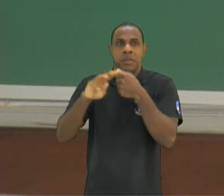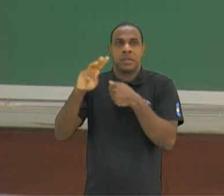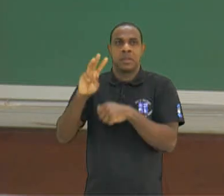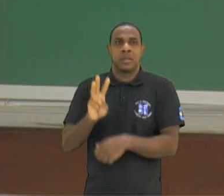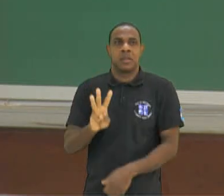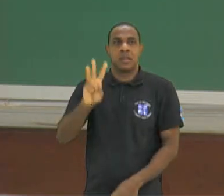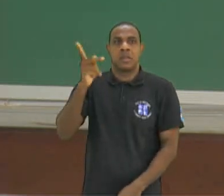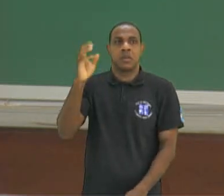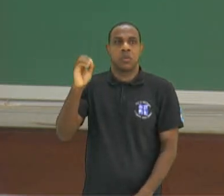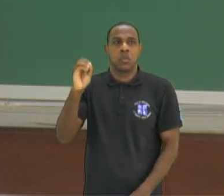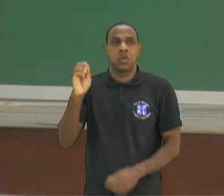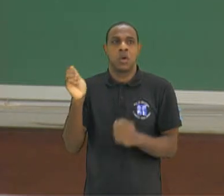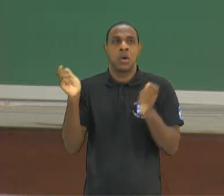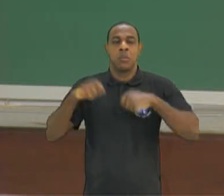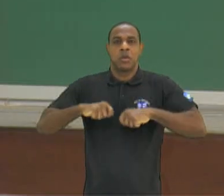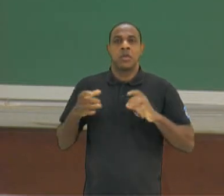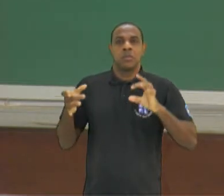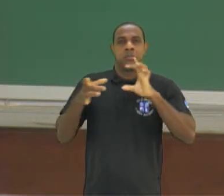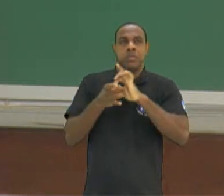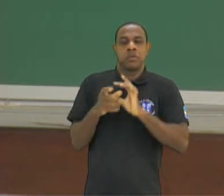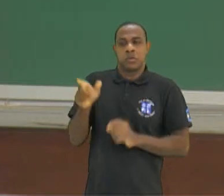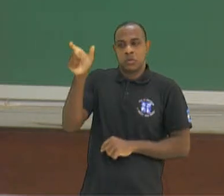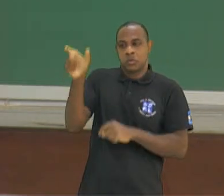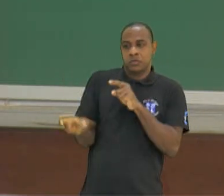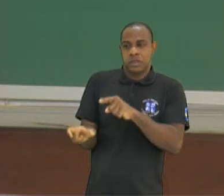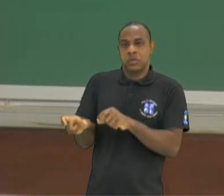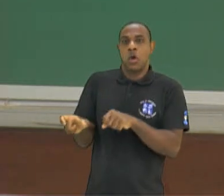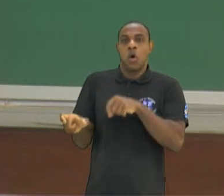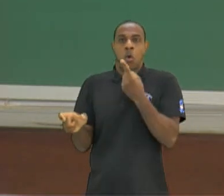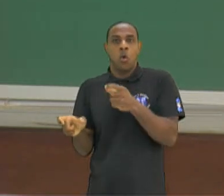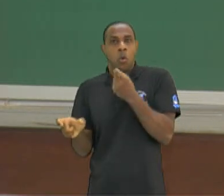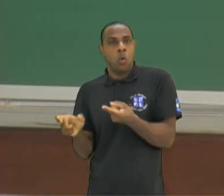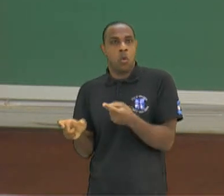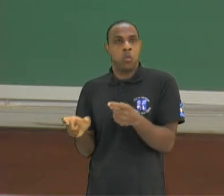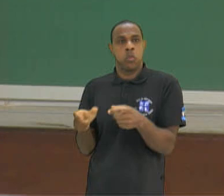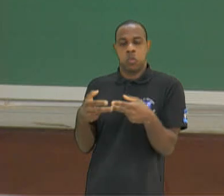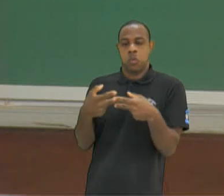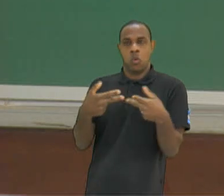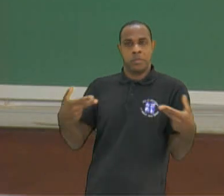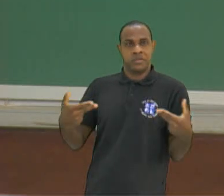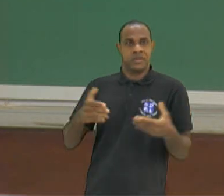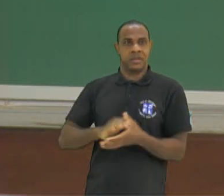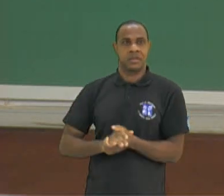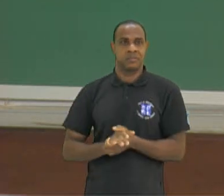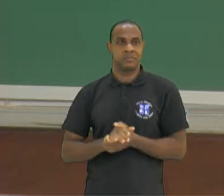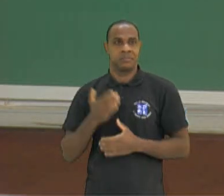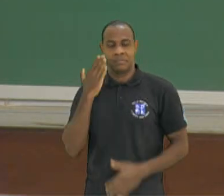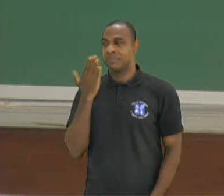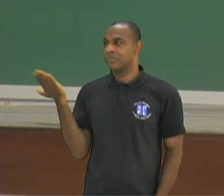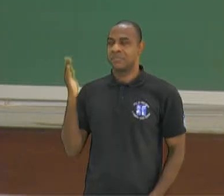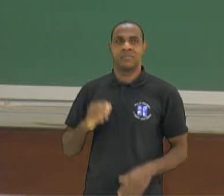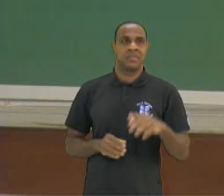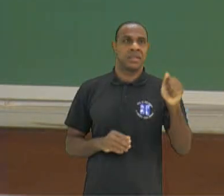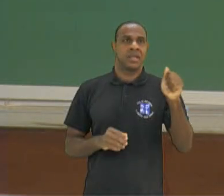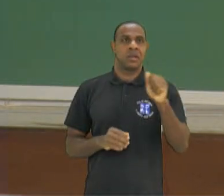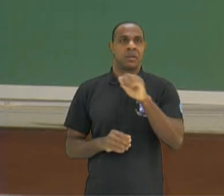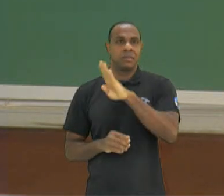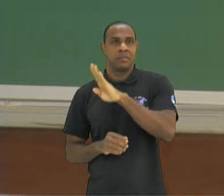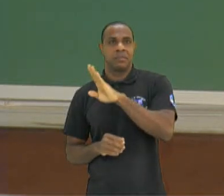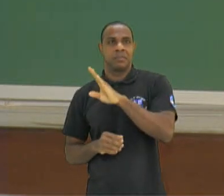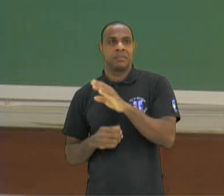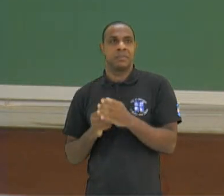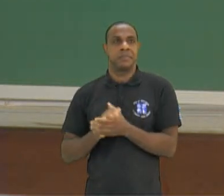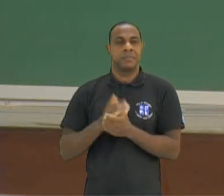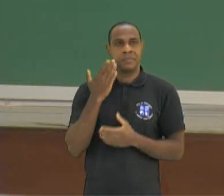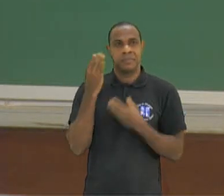alusão como sujeito ou como objeto. E é o que nós vamos verificar nesse nosso exercício. In the sentence, the researcher who led the Waterloo